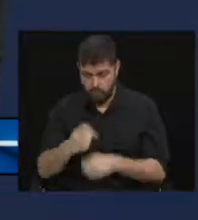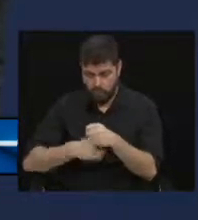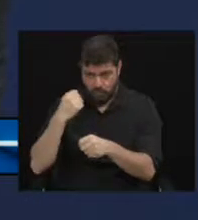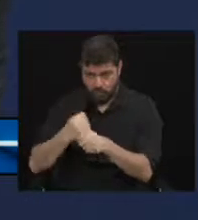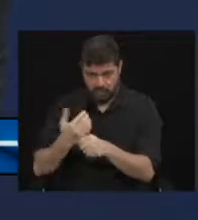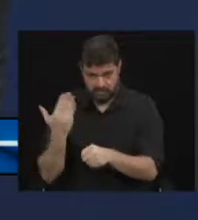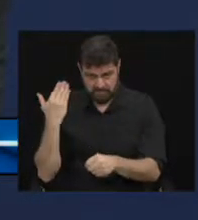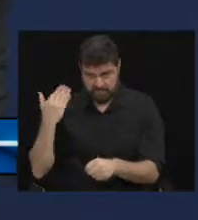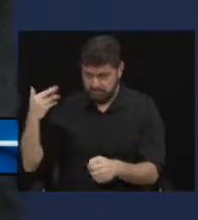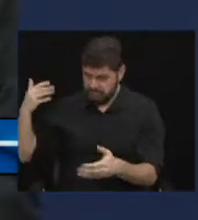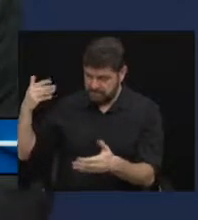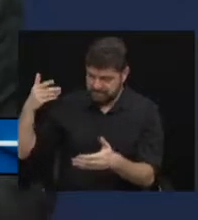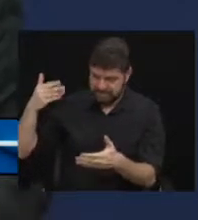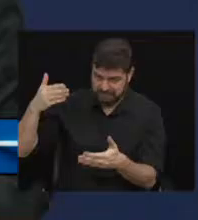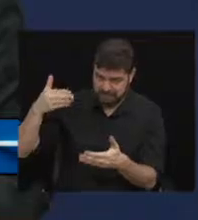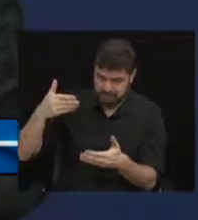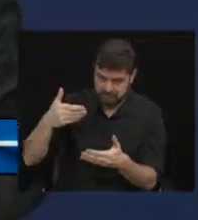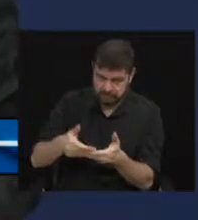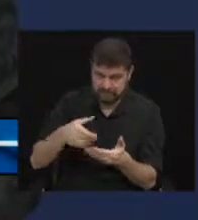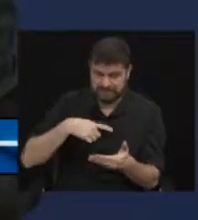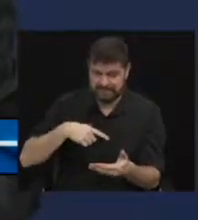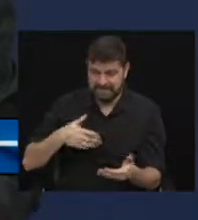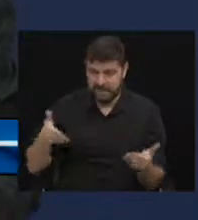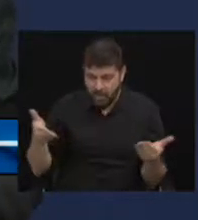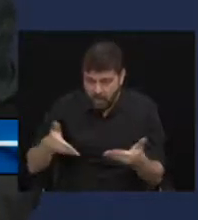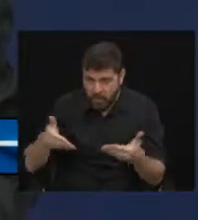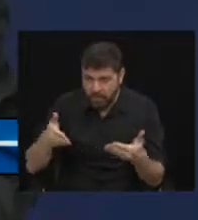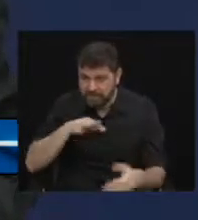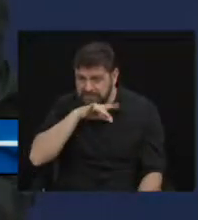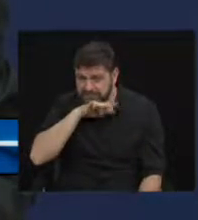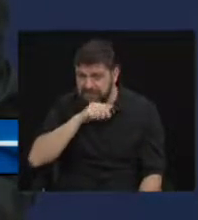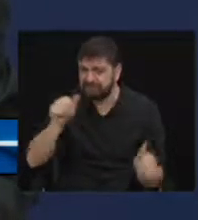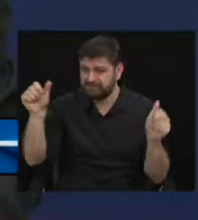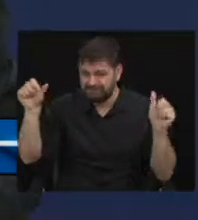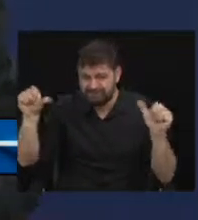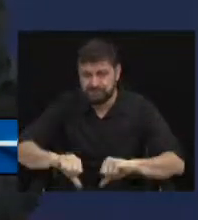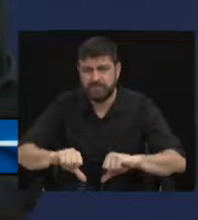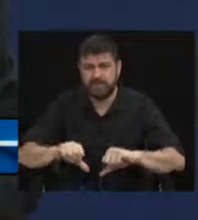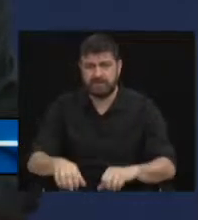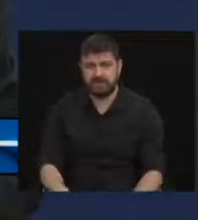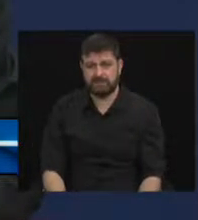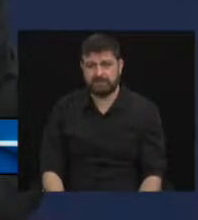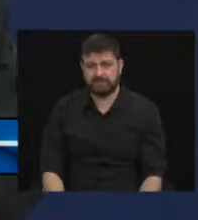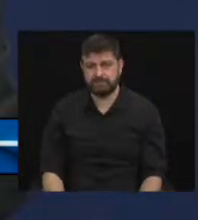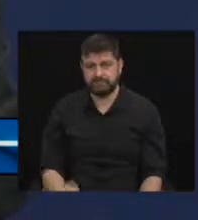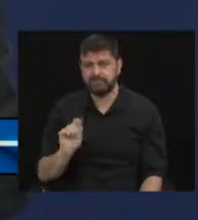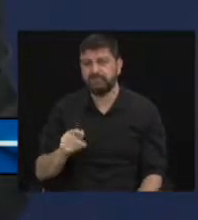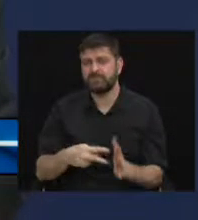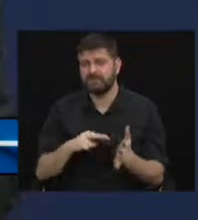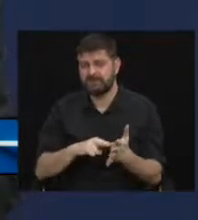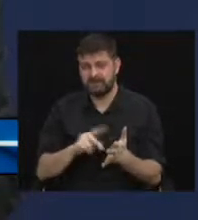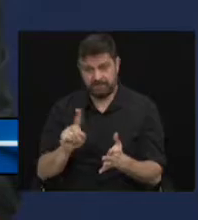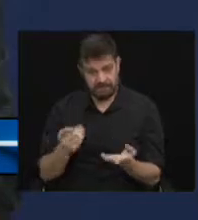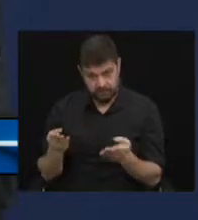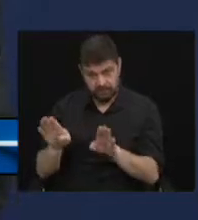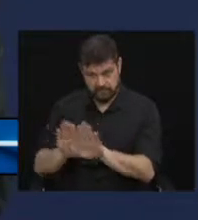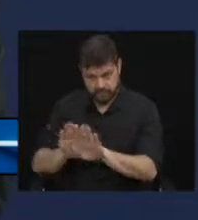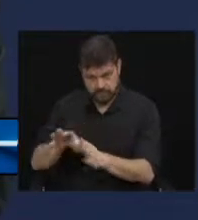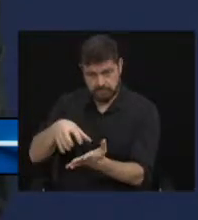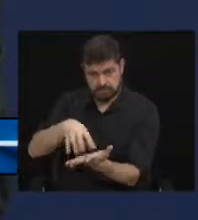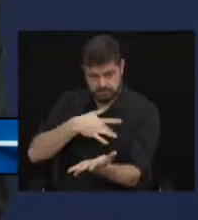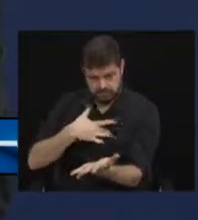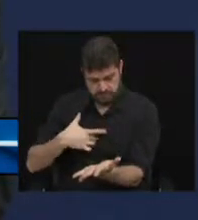epidemiológica, tendo em vista que circulam por ali centenas de trabalhadores, de pessoas que vêm do país